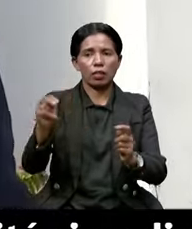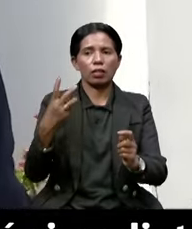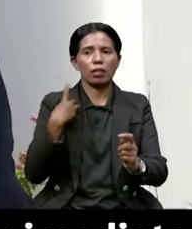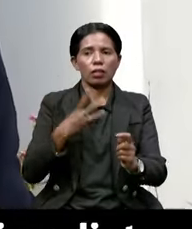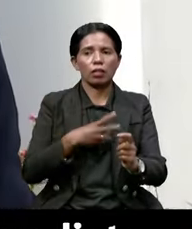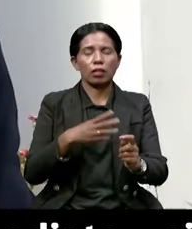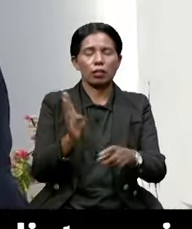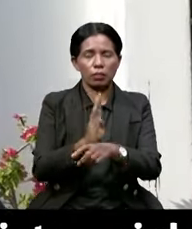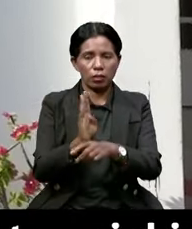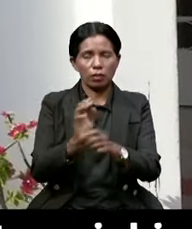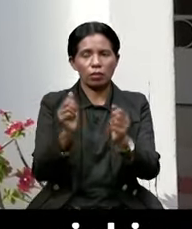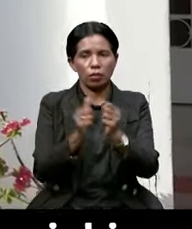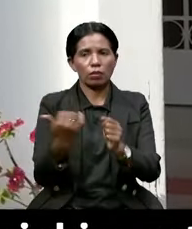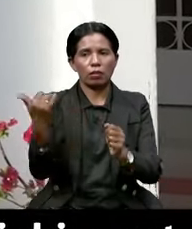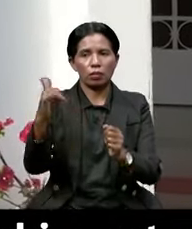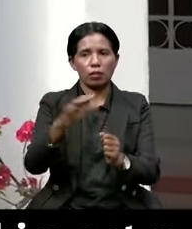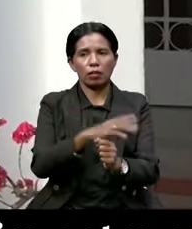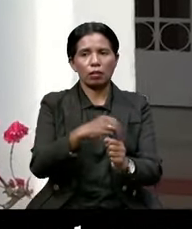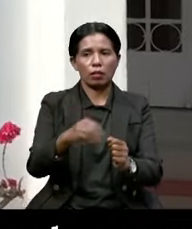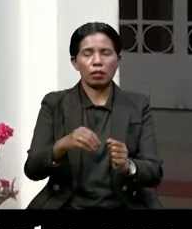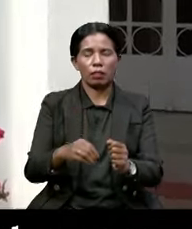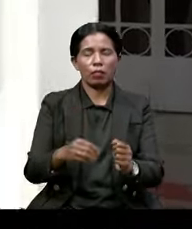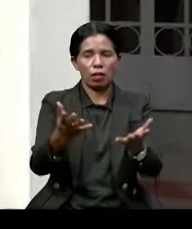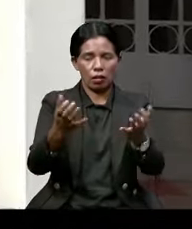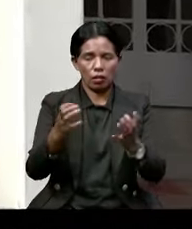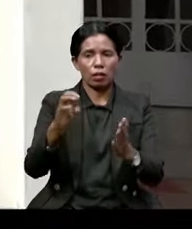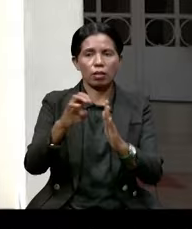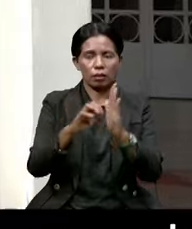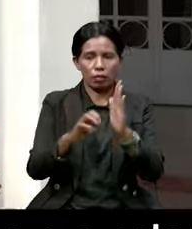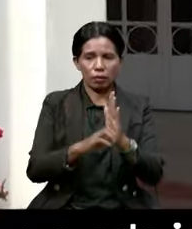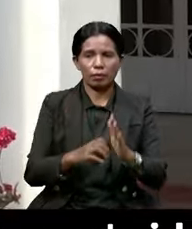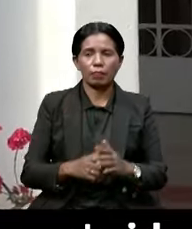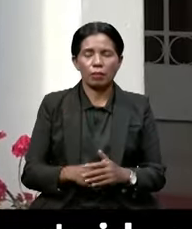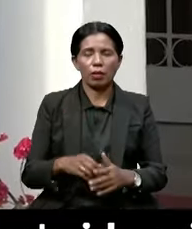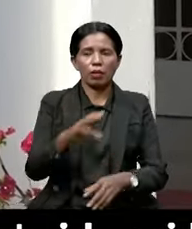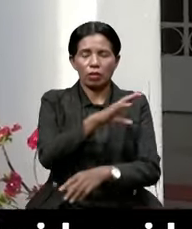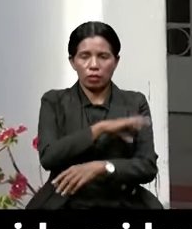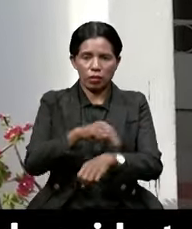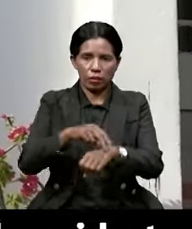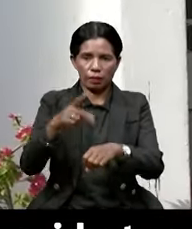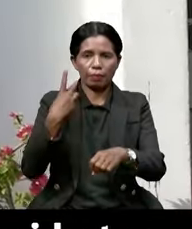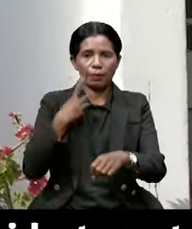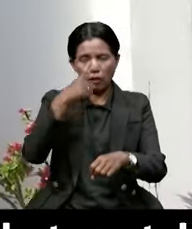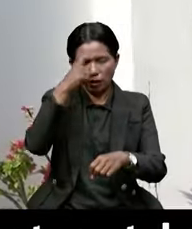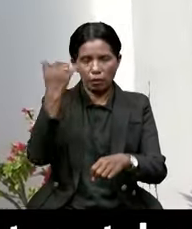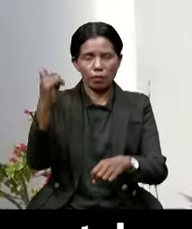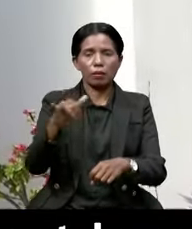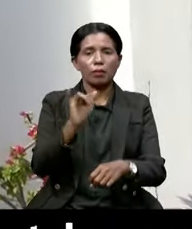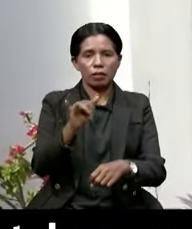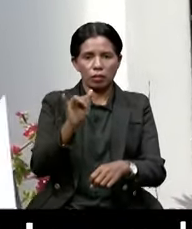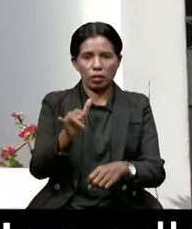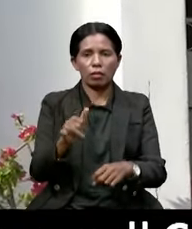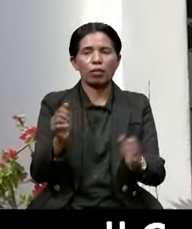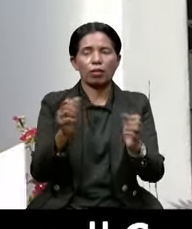negociar, será. Também ainda não vai interesse estar na União, né? Uma questões de segurança nacional. Então, também iremos concorrer a tua